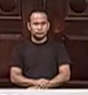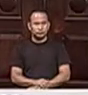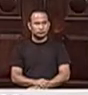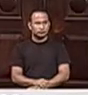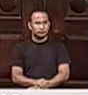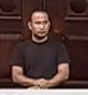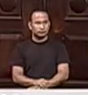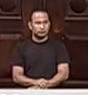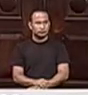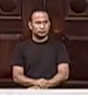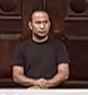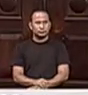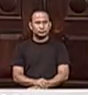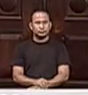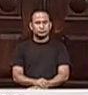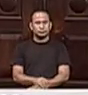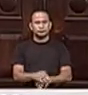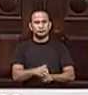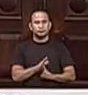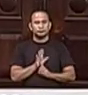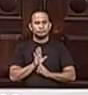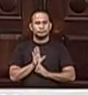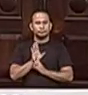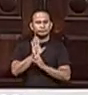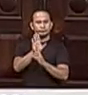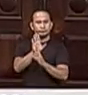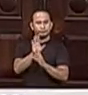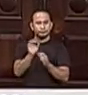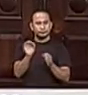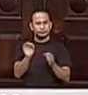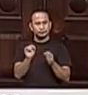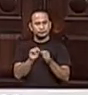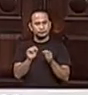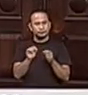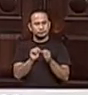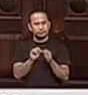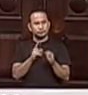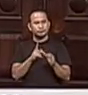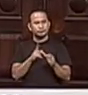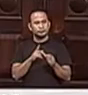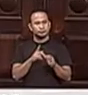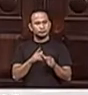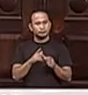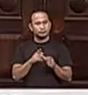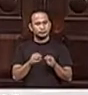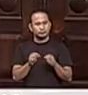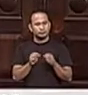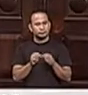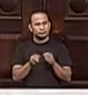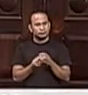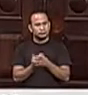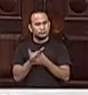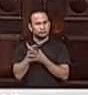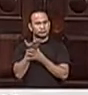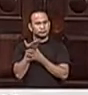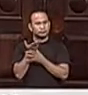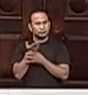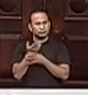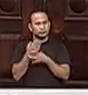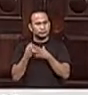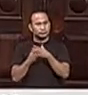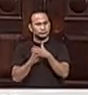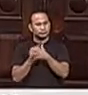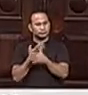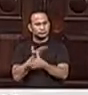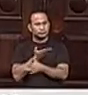propõe a criação do programa Empresa Amiga da Segurança, obviamente também da